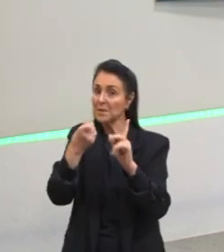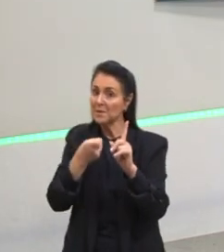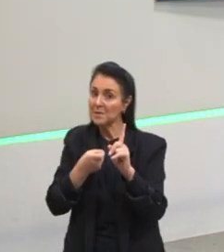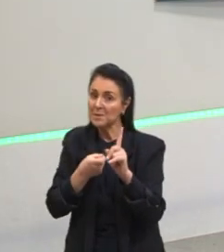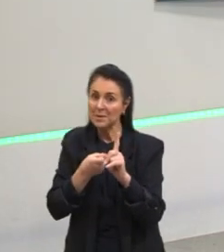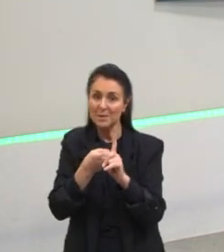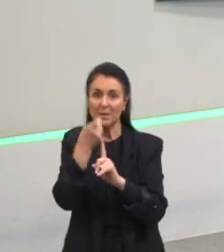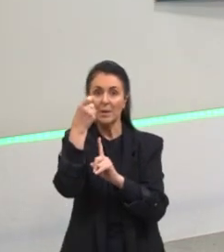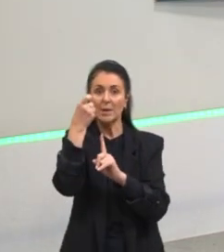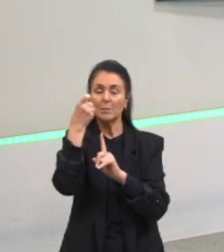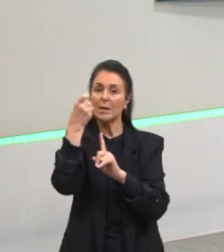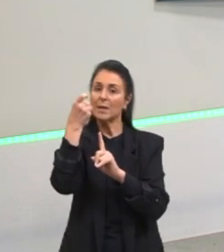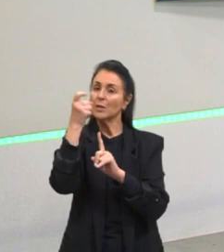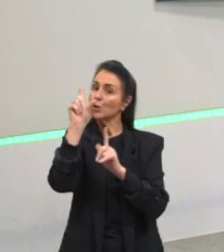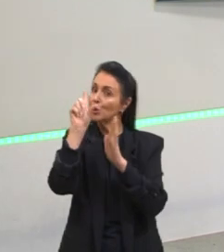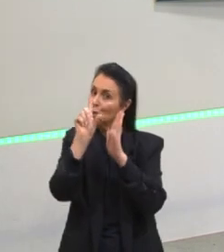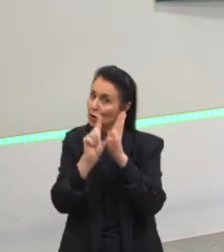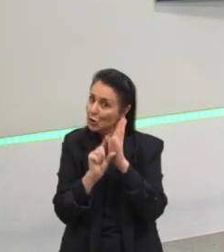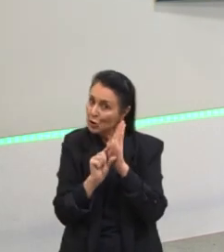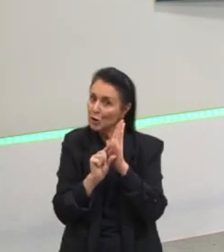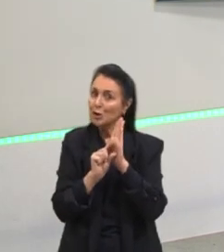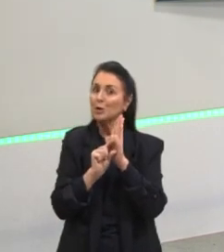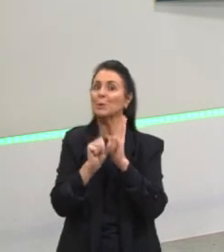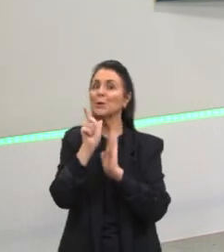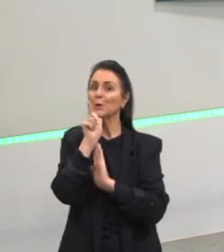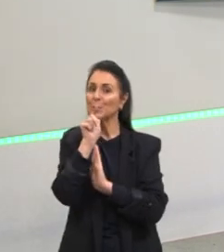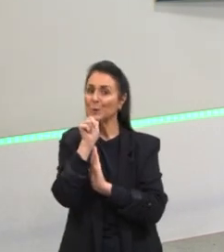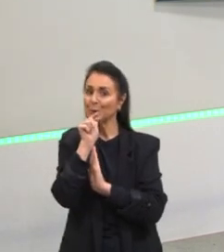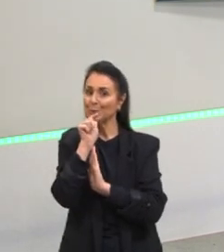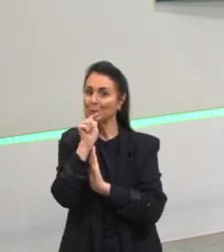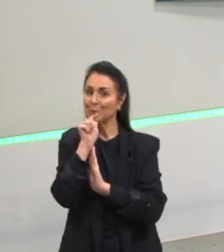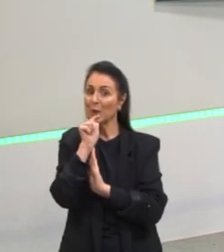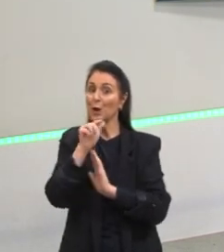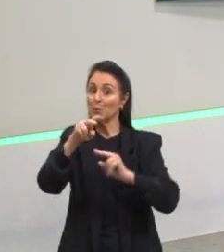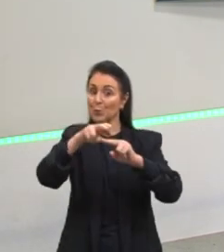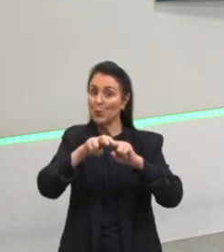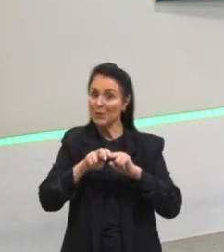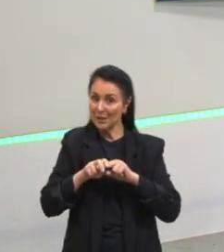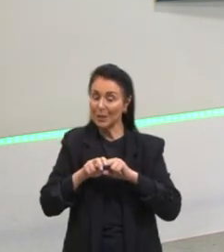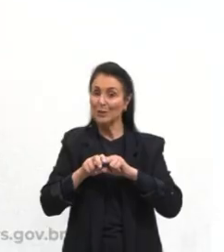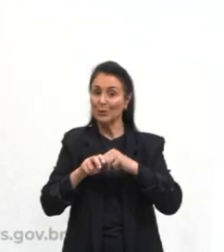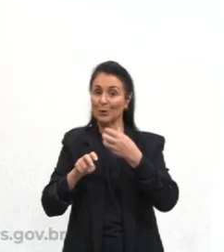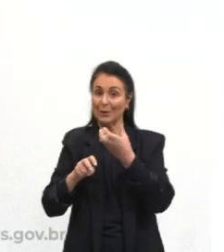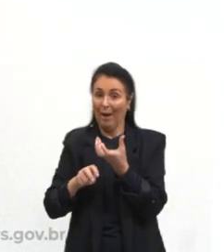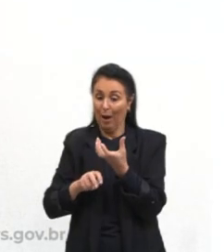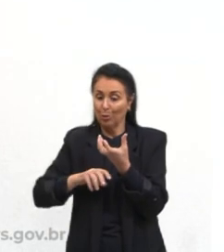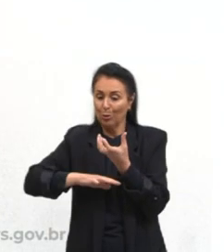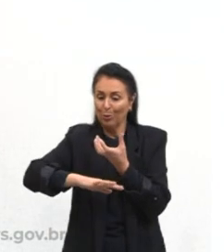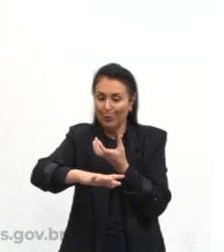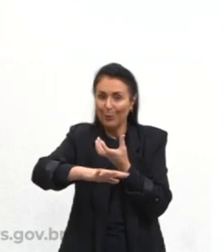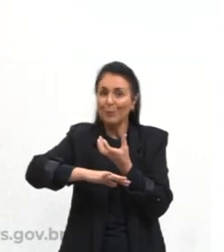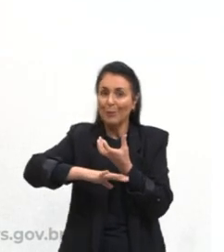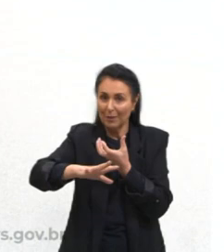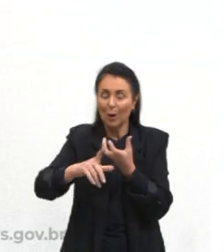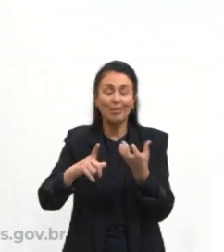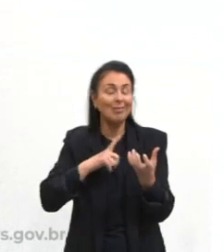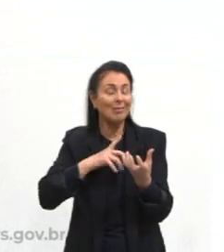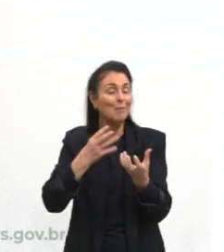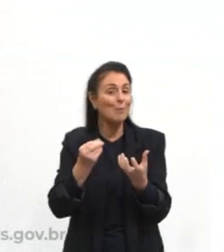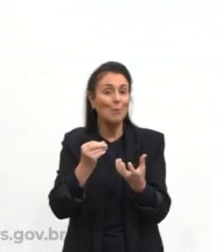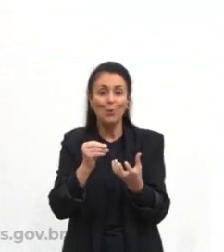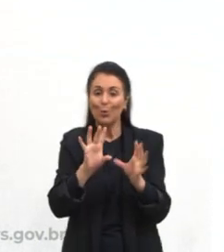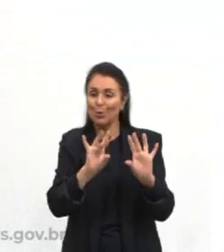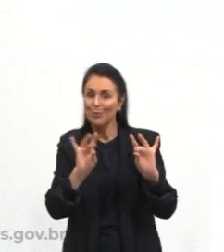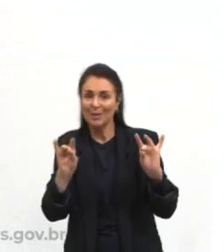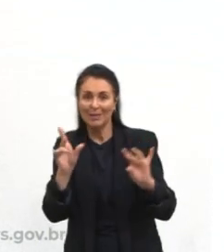todas as fotos que nós vamos ver do do Pantanal e juntamente com água né E aí ó o turismo vamos pegar aqui o turismo aqui em cima aqui vai